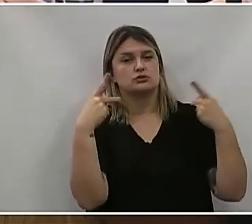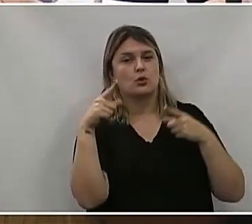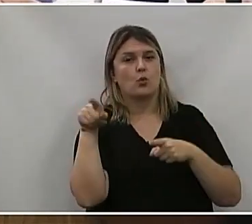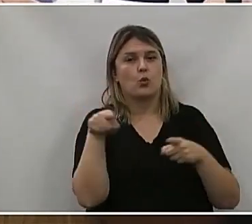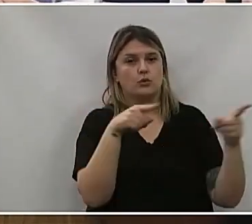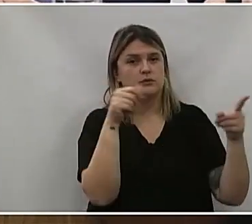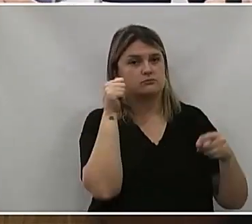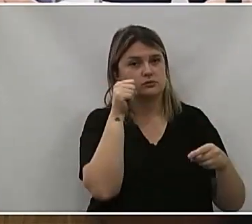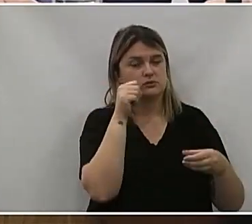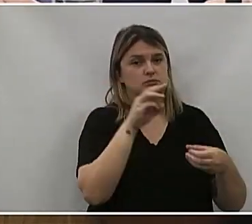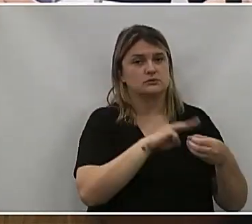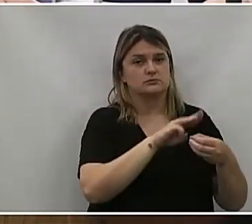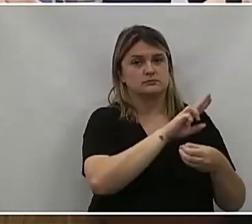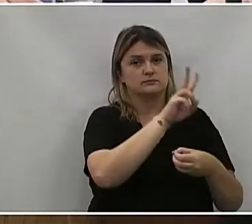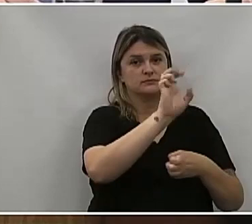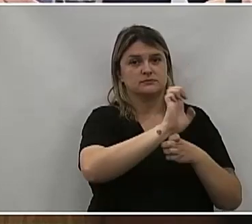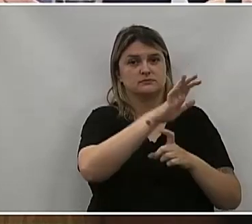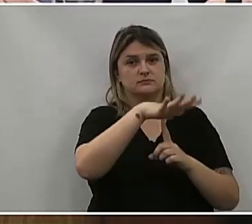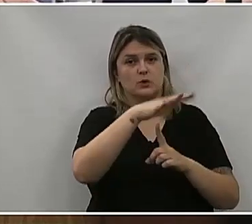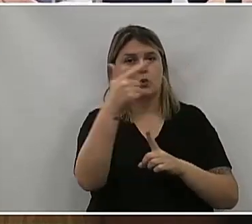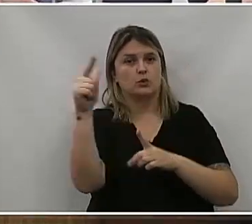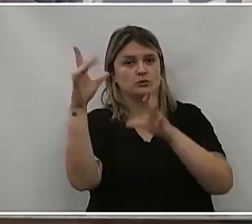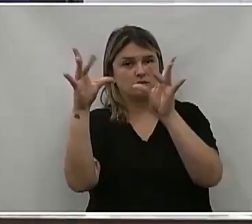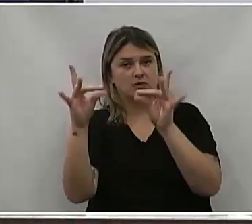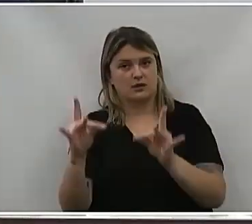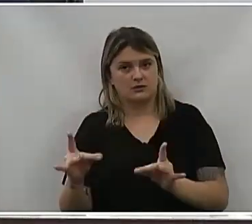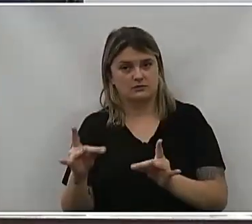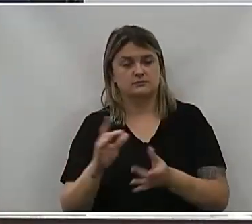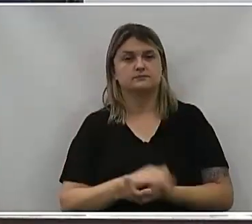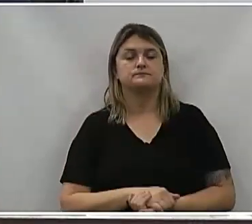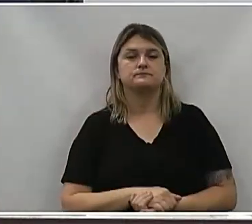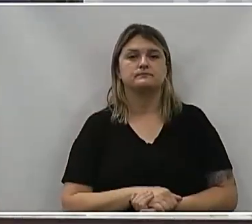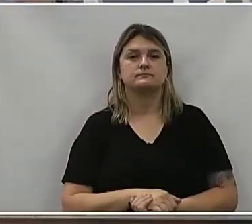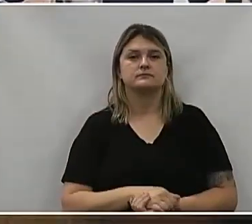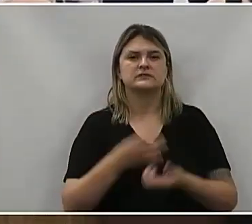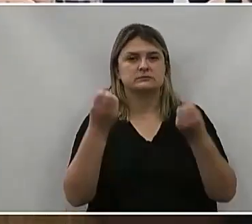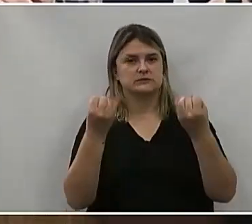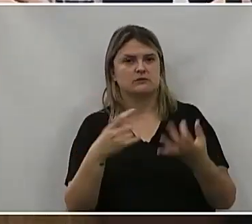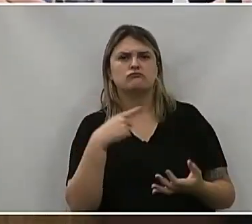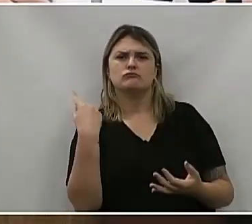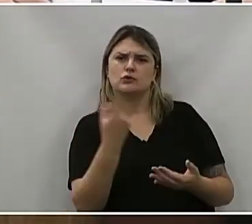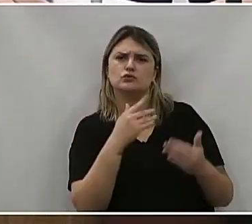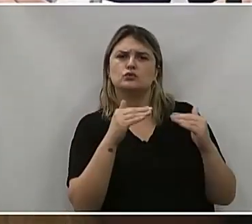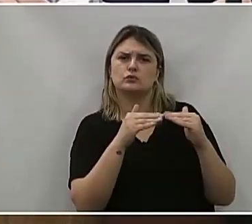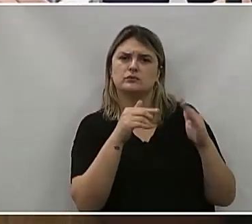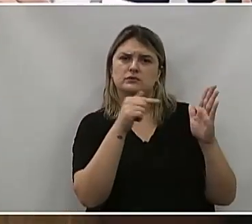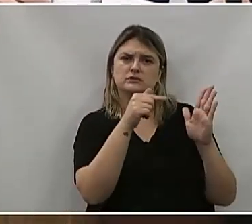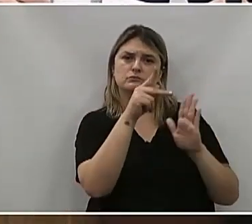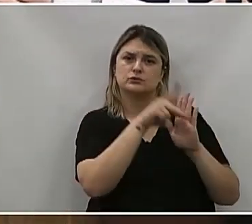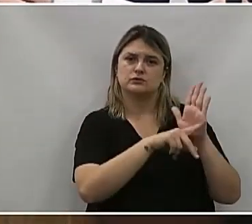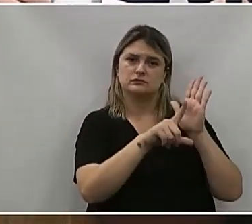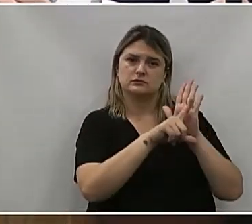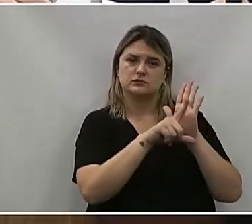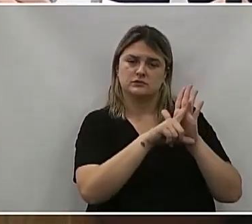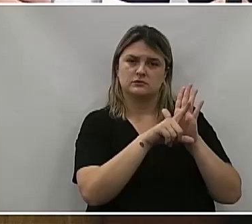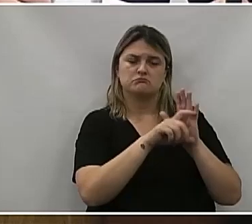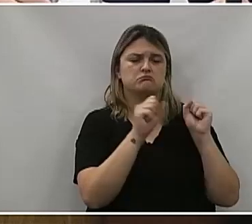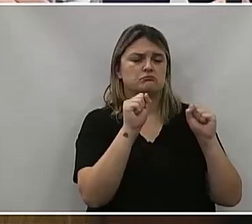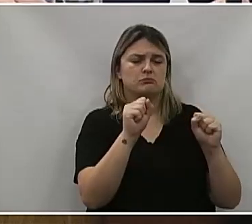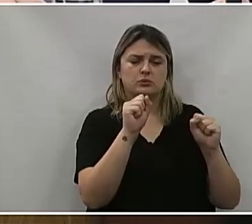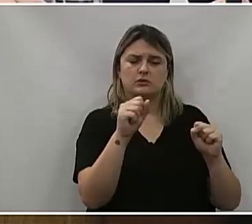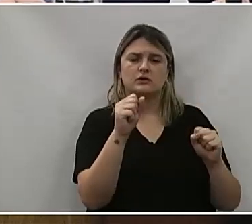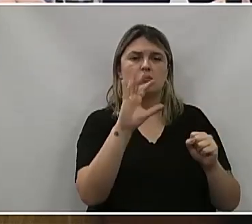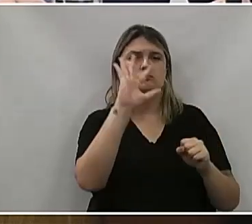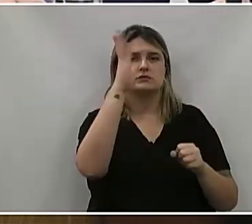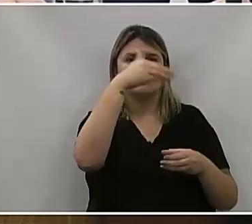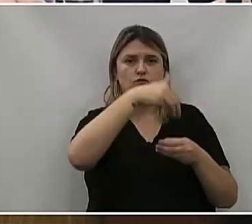no município de União da Vitória, Paraná, e da outras providências. Fundamentação. somos de parecer favorável ao projeto em questão, devendo mesmo seguir